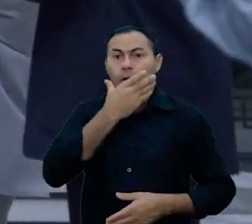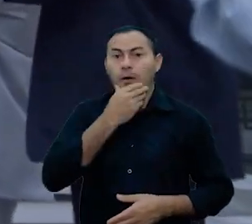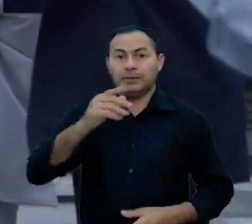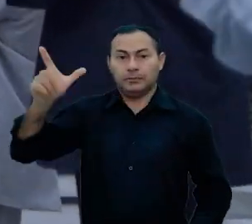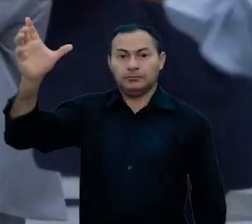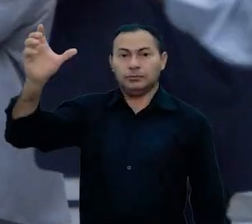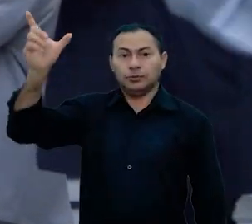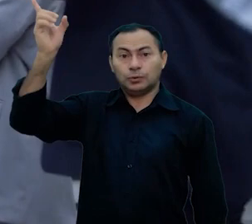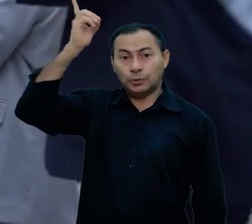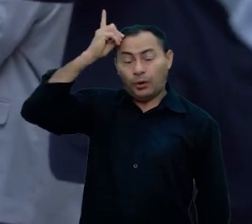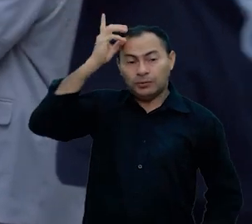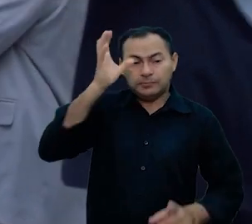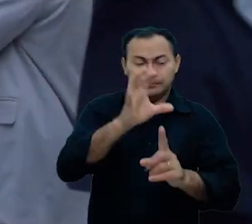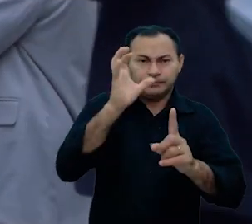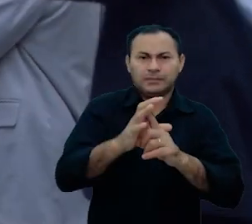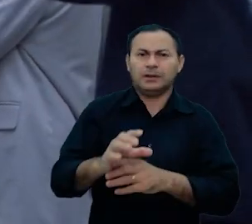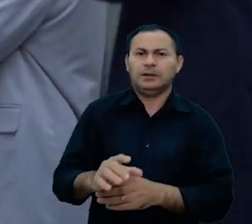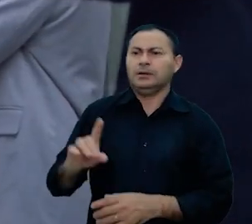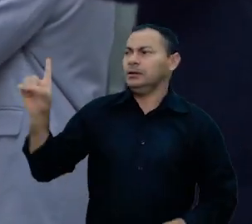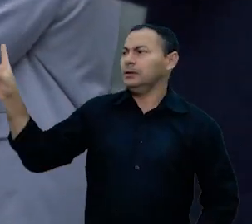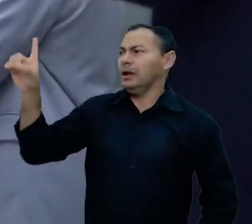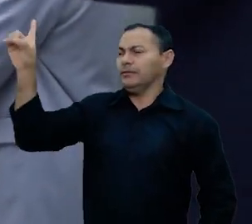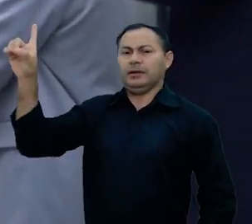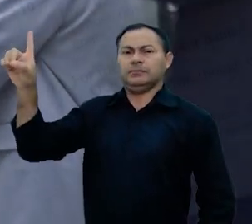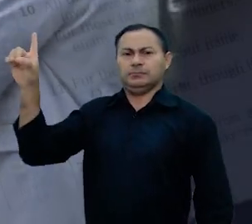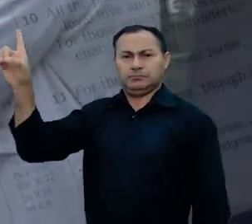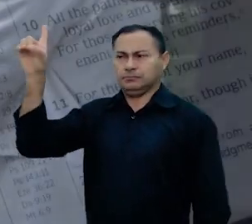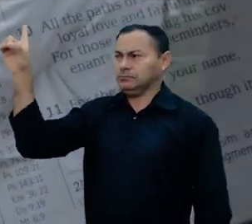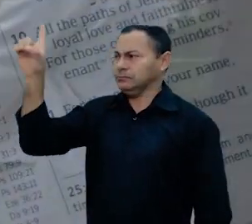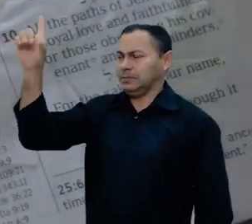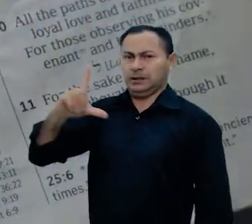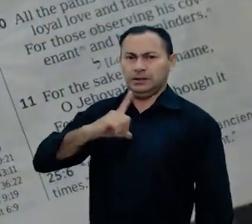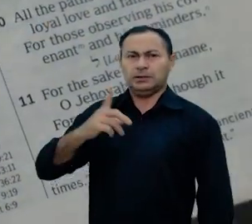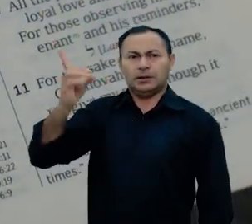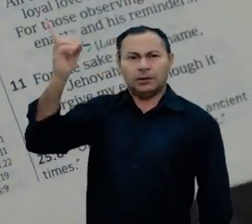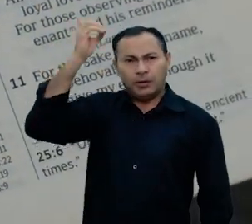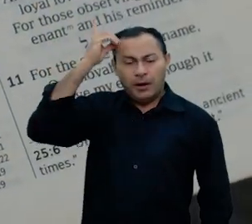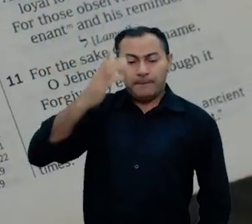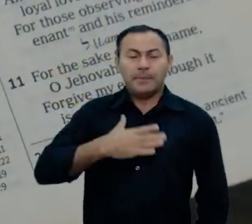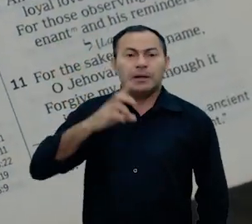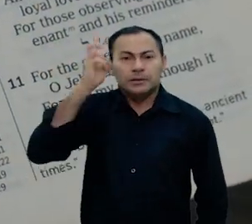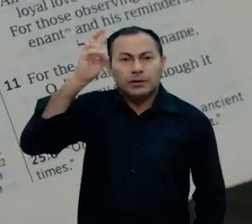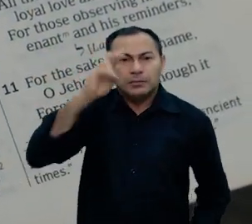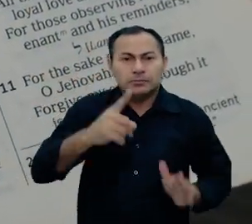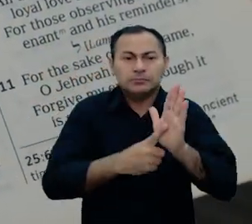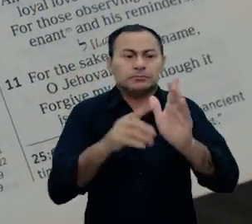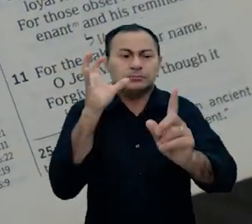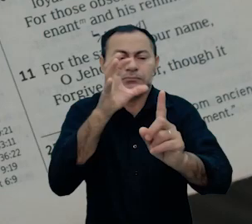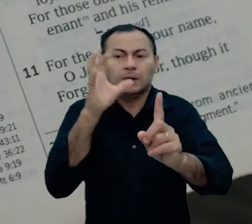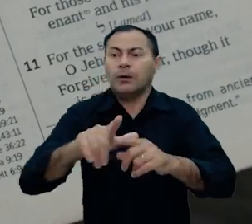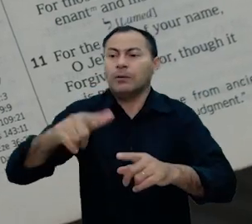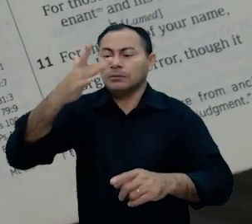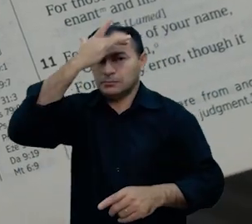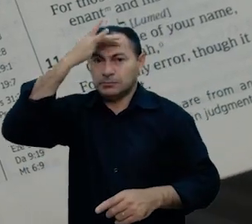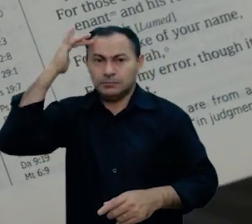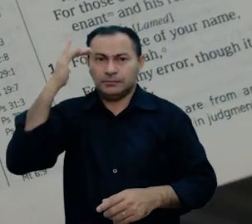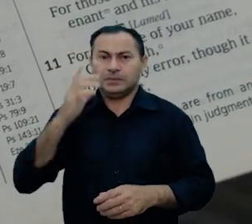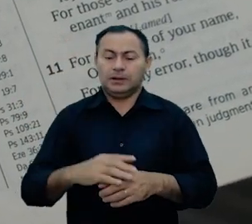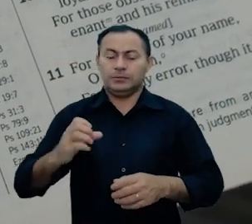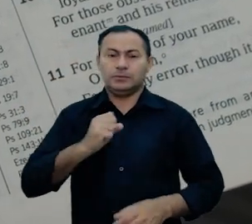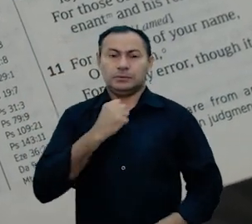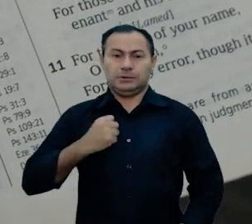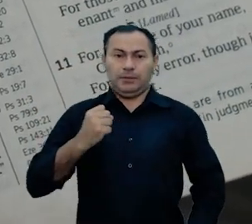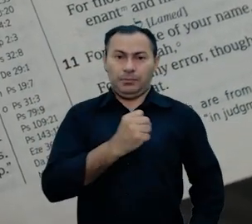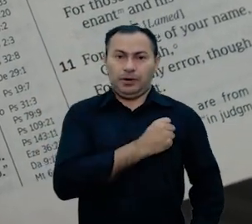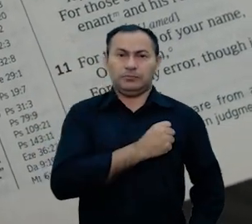de serem líderes. Davi certamente tinha esse dom. Uma das minhas histórias preferidas que ilustra sua influência sobre outros homens está em